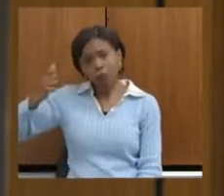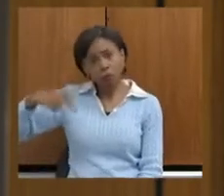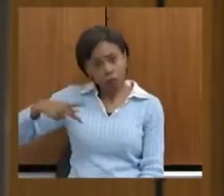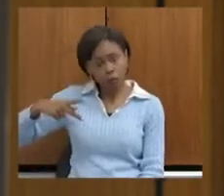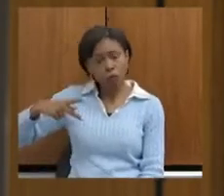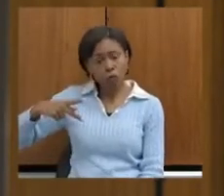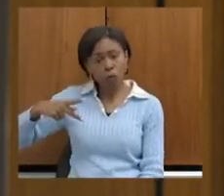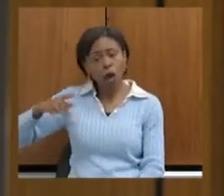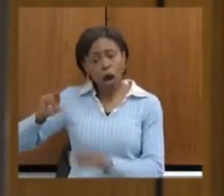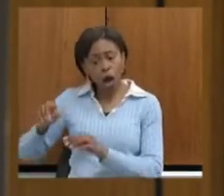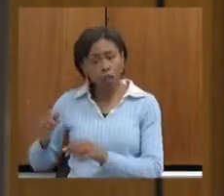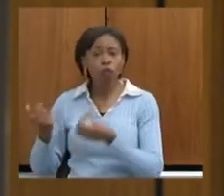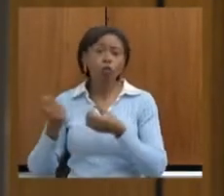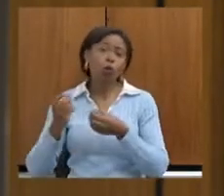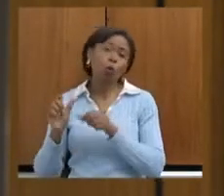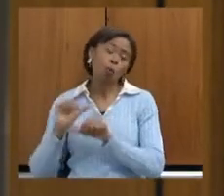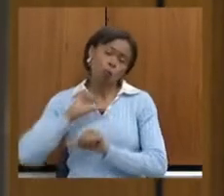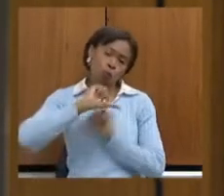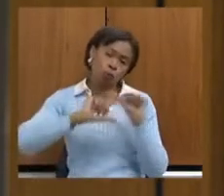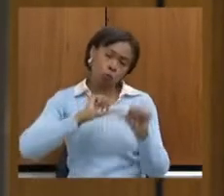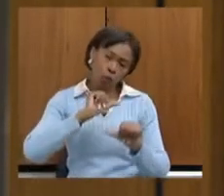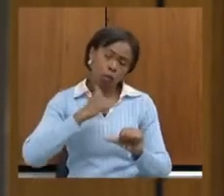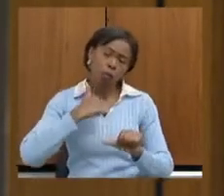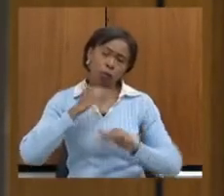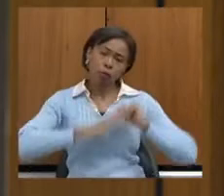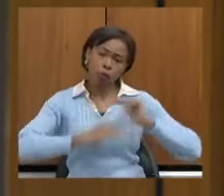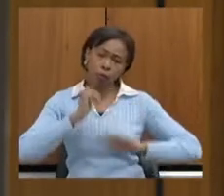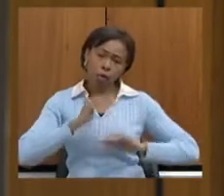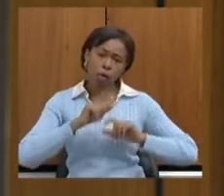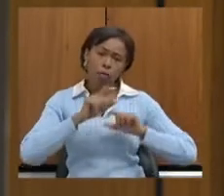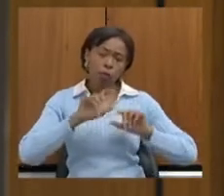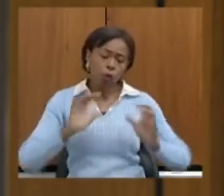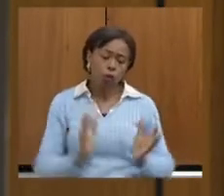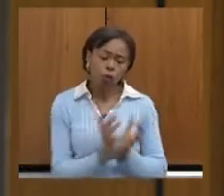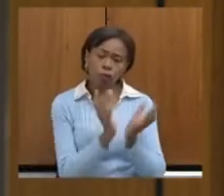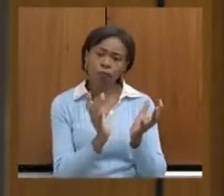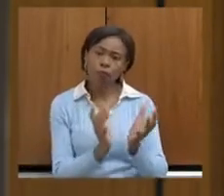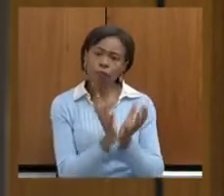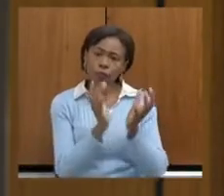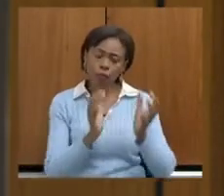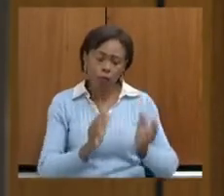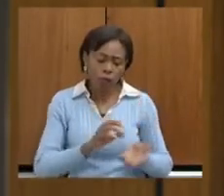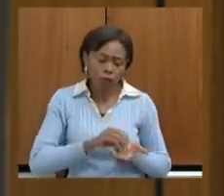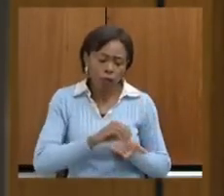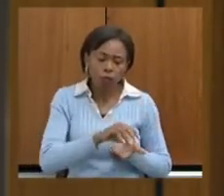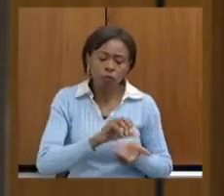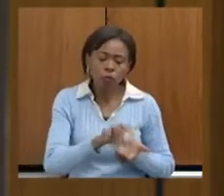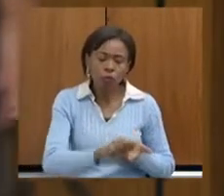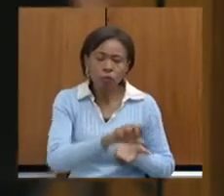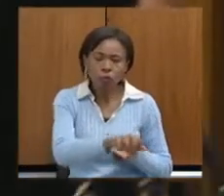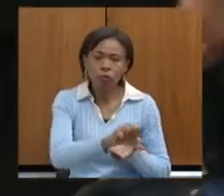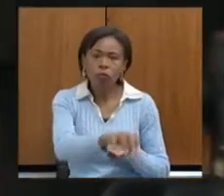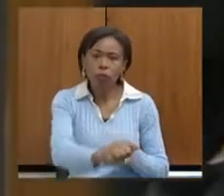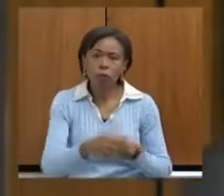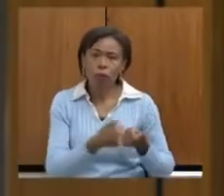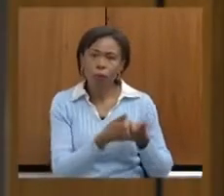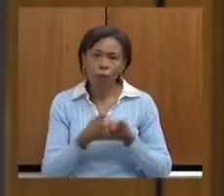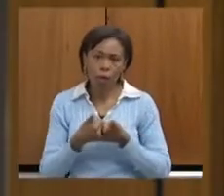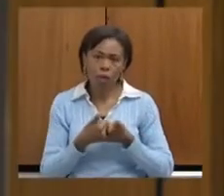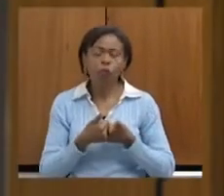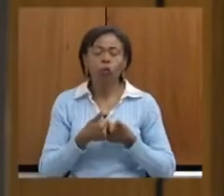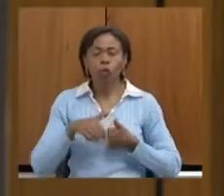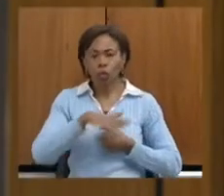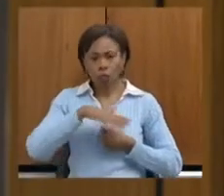trabalhar de alta lista é ali na região da cachoeira